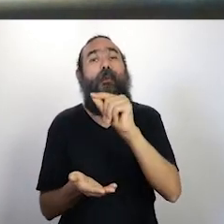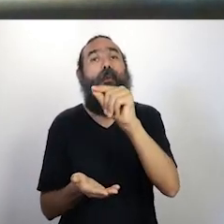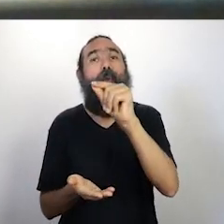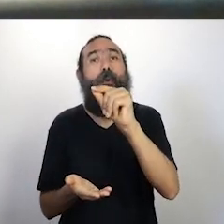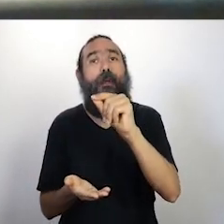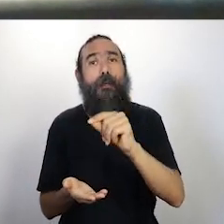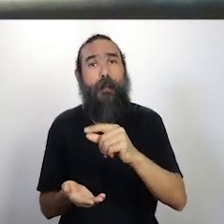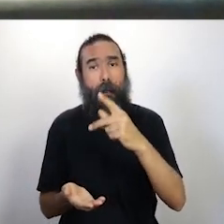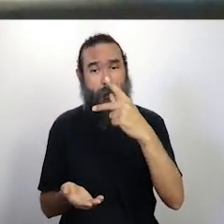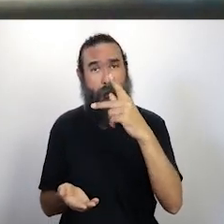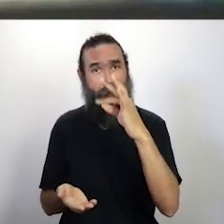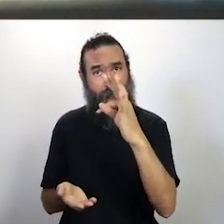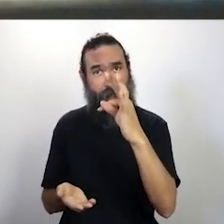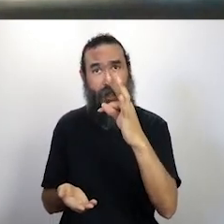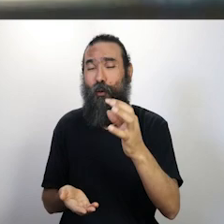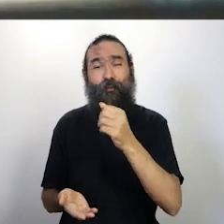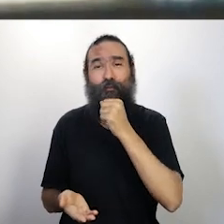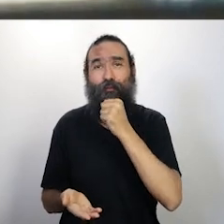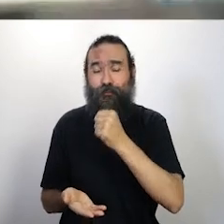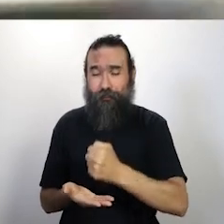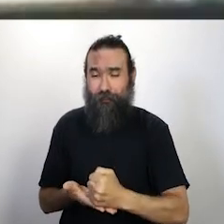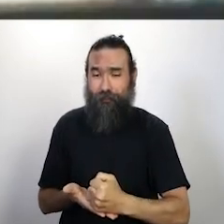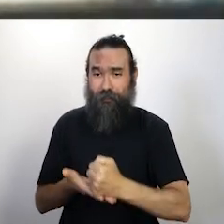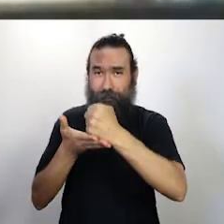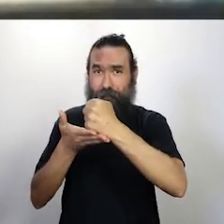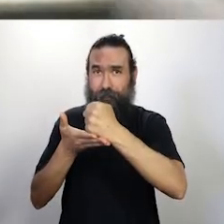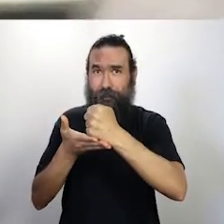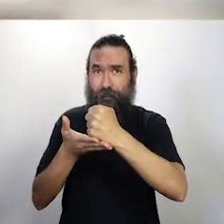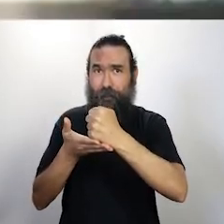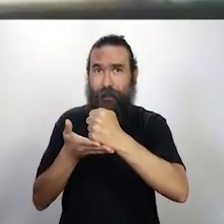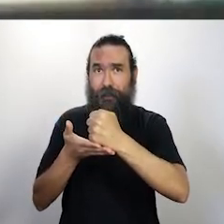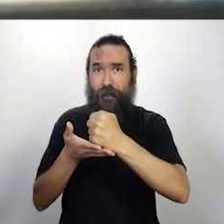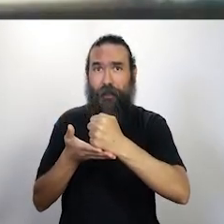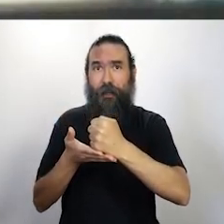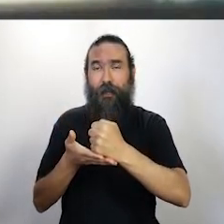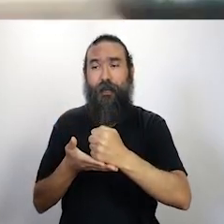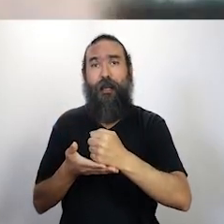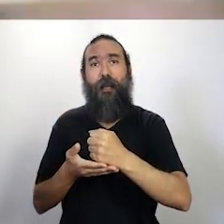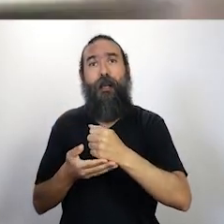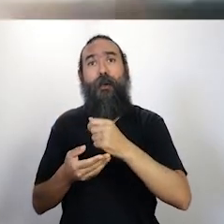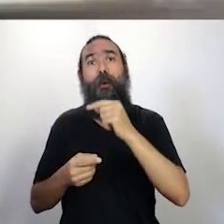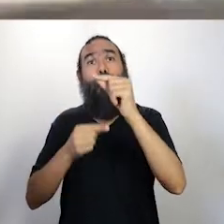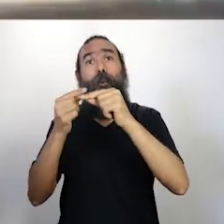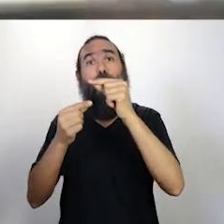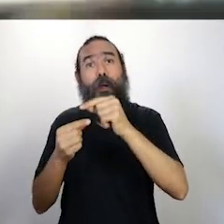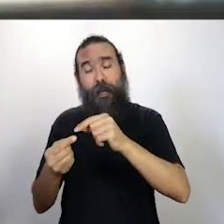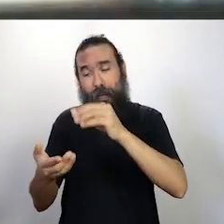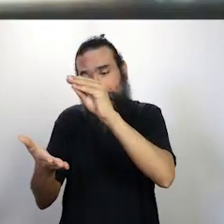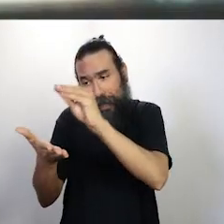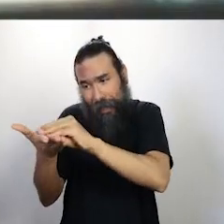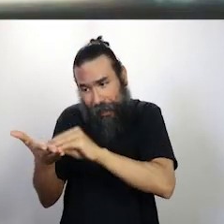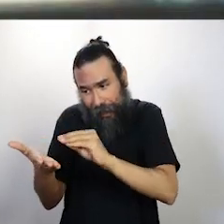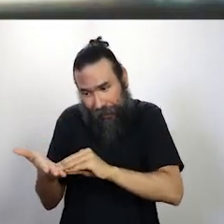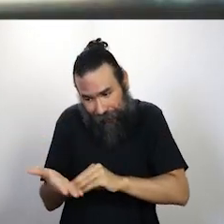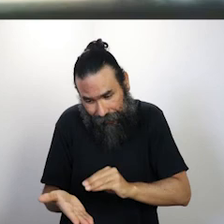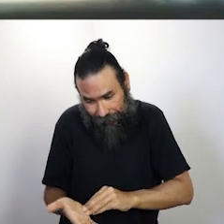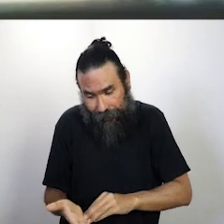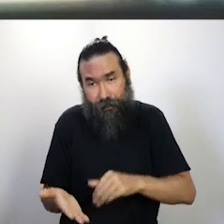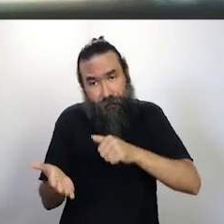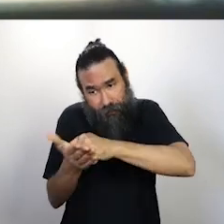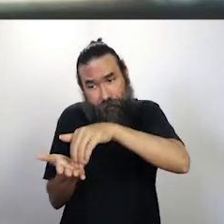trabalhadores da obrigatoriedade de seguir a partir desses cadastros uma base de homologação e prestação de contas